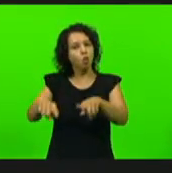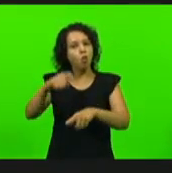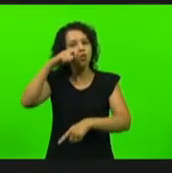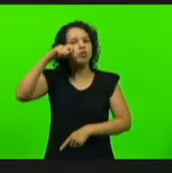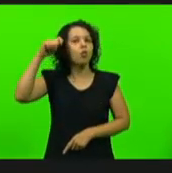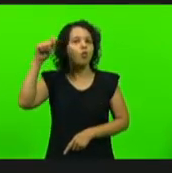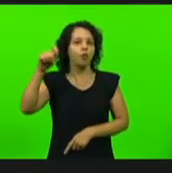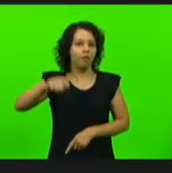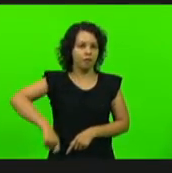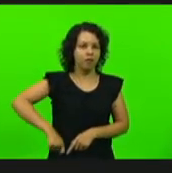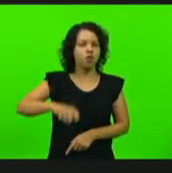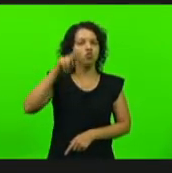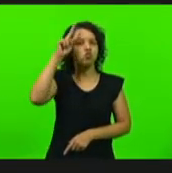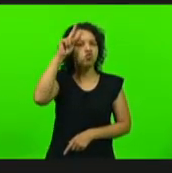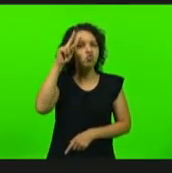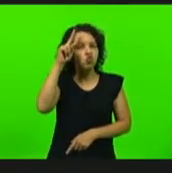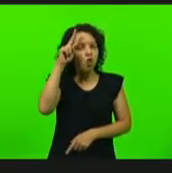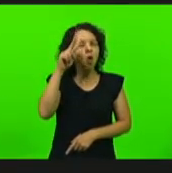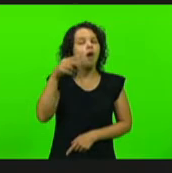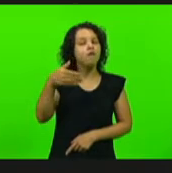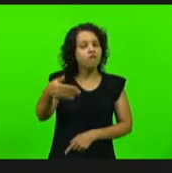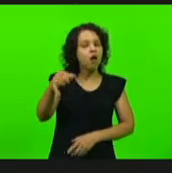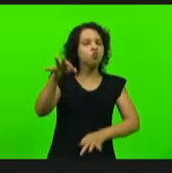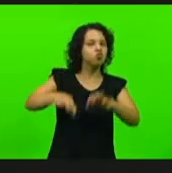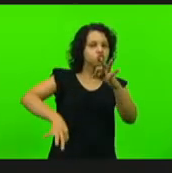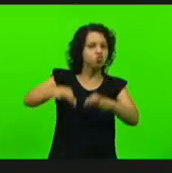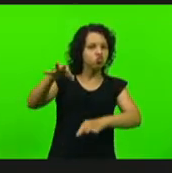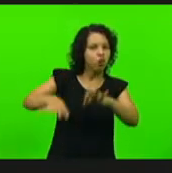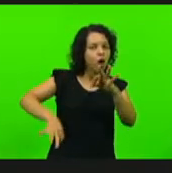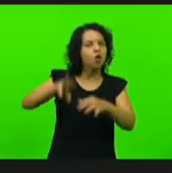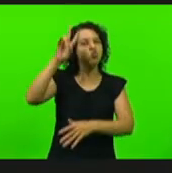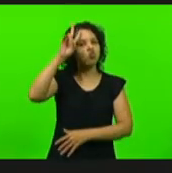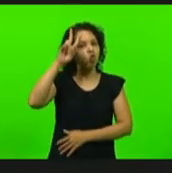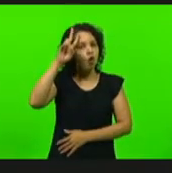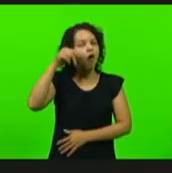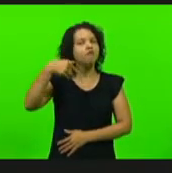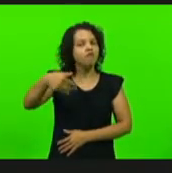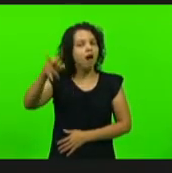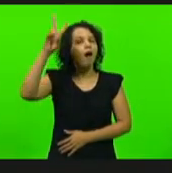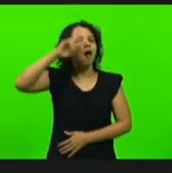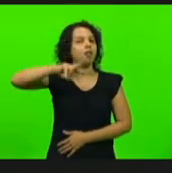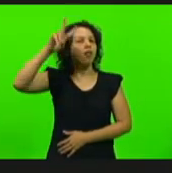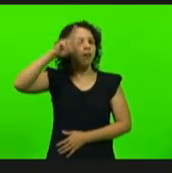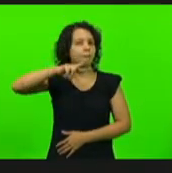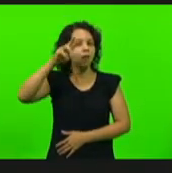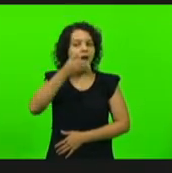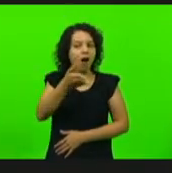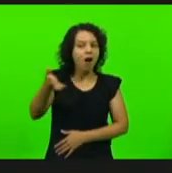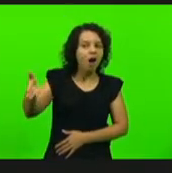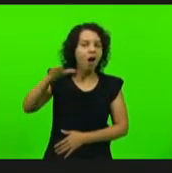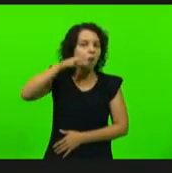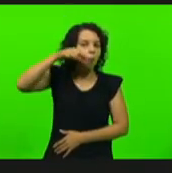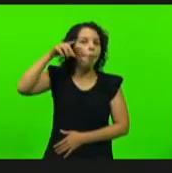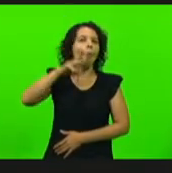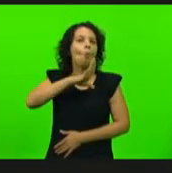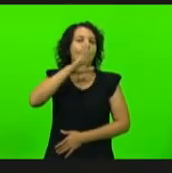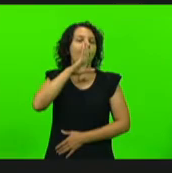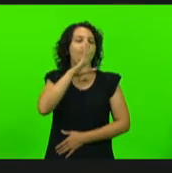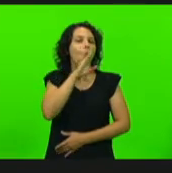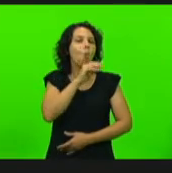Ucrânia. A história irá julgar, a história irá lembrar aqueles que se calaram. Lá em